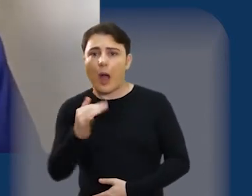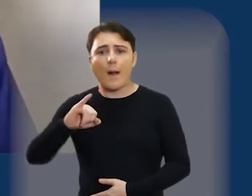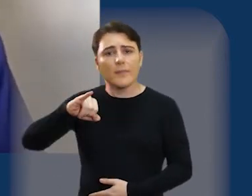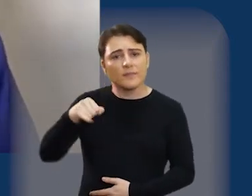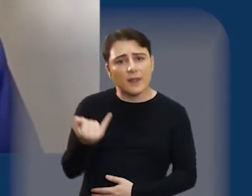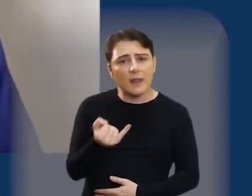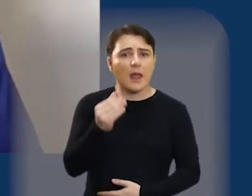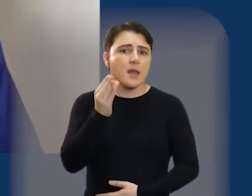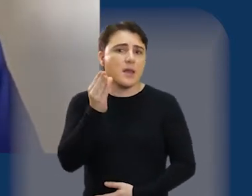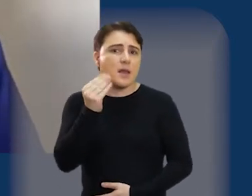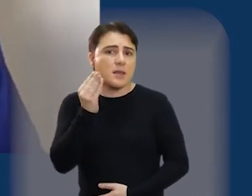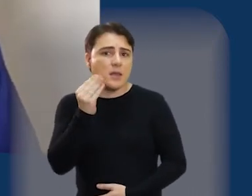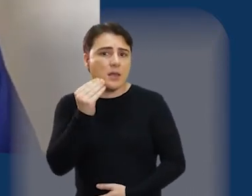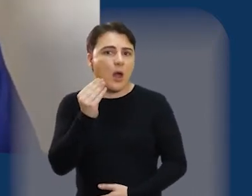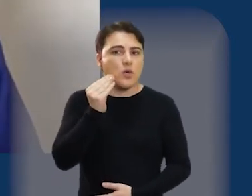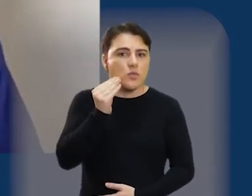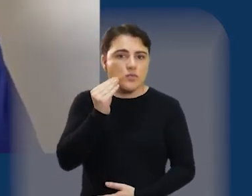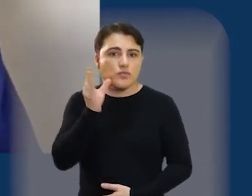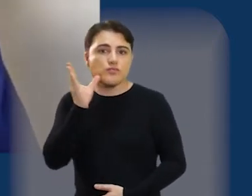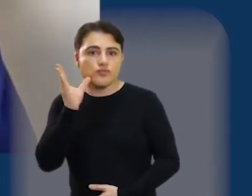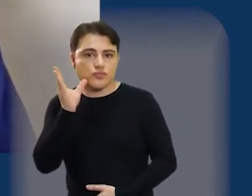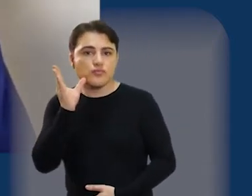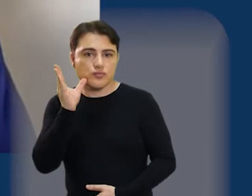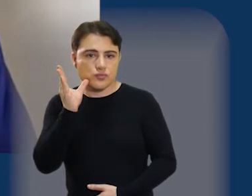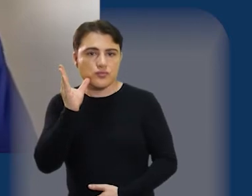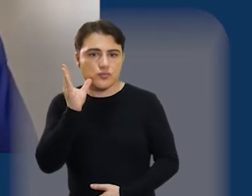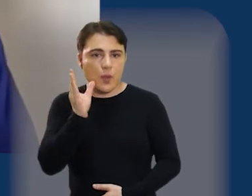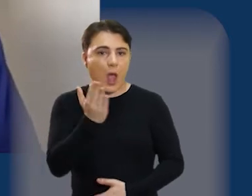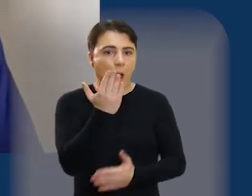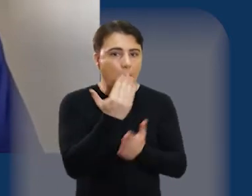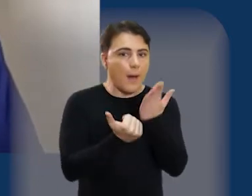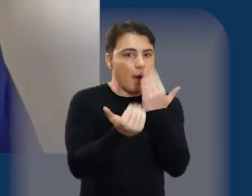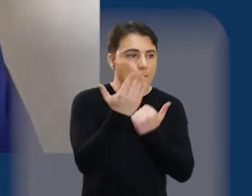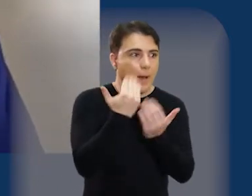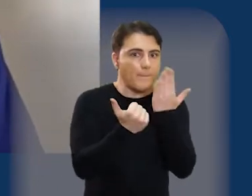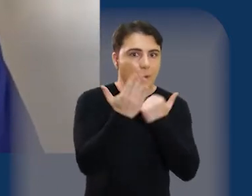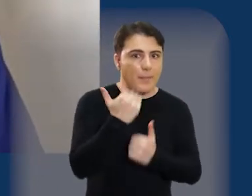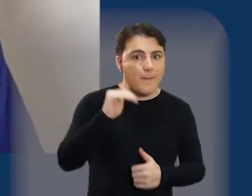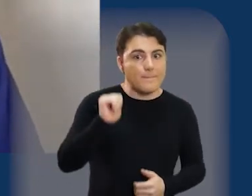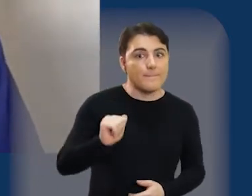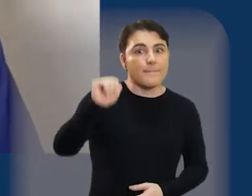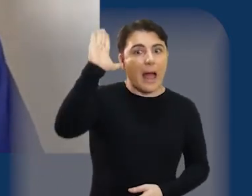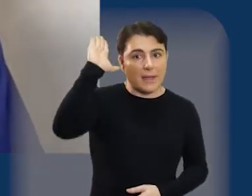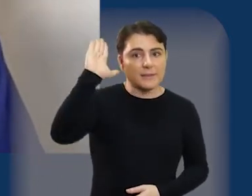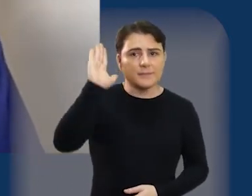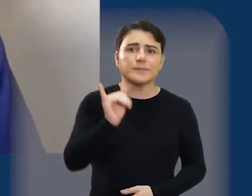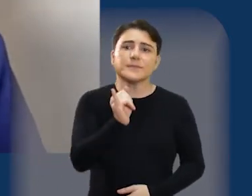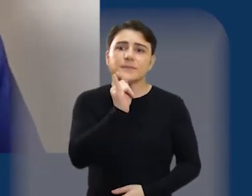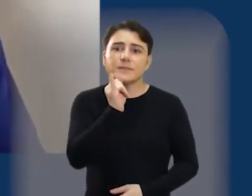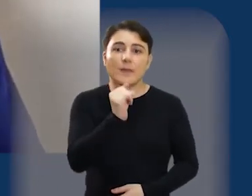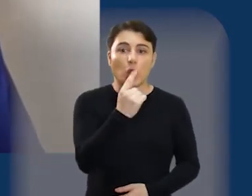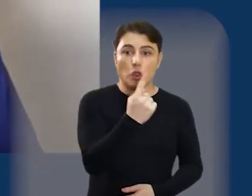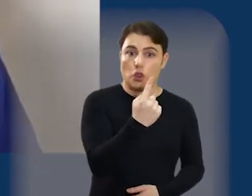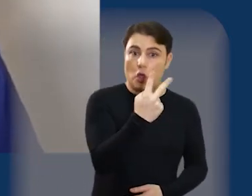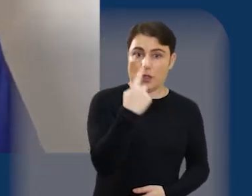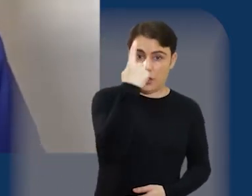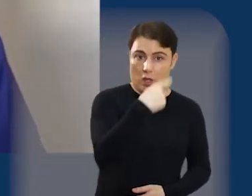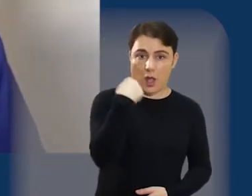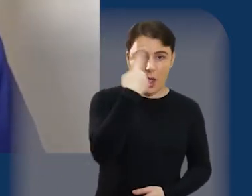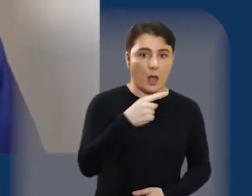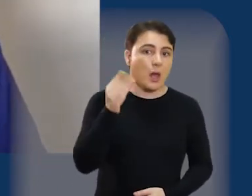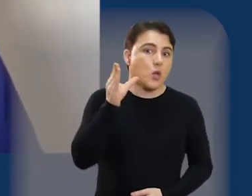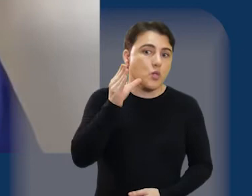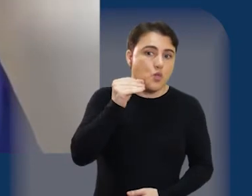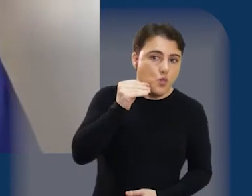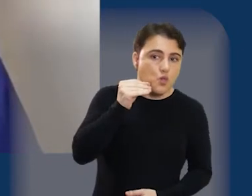alimentação, para poder abusar durante a janela alimentar. Então, assim, eu vou ficar 12 horas sem comer, mas quando eu comer, eu vou comer